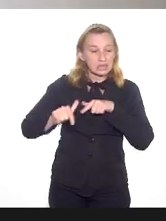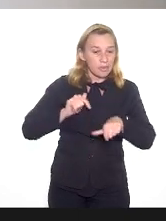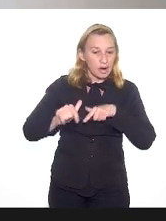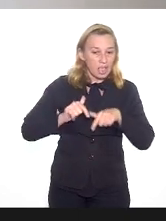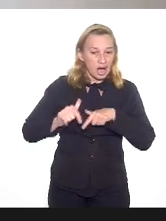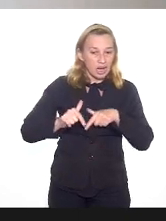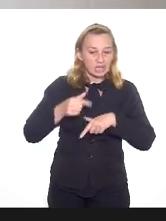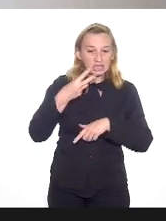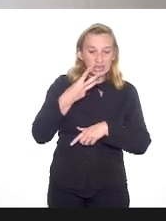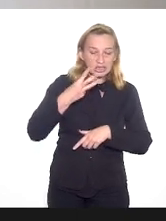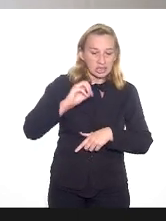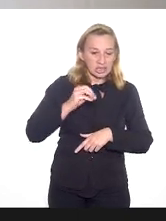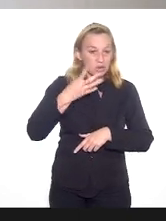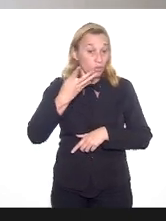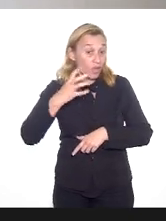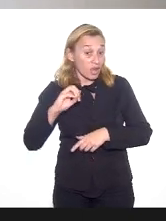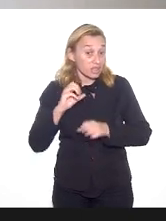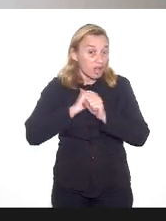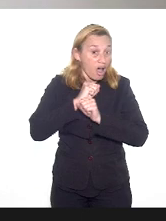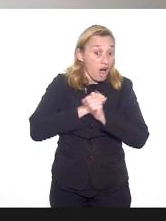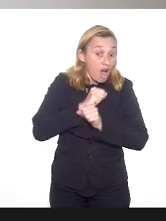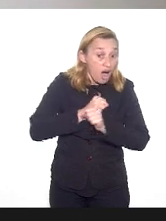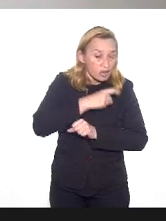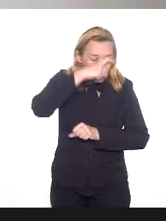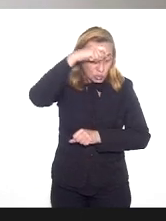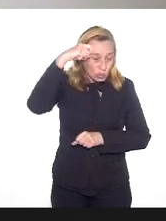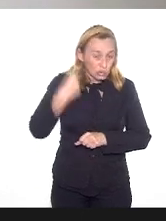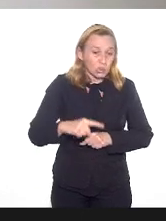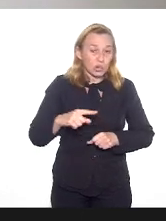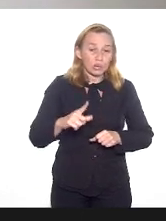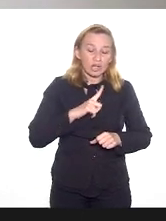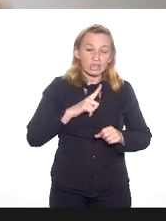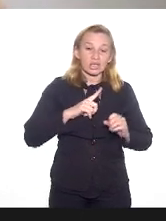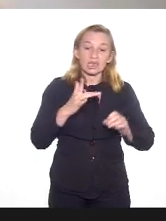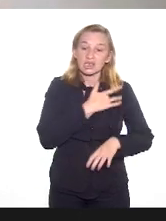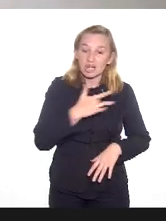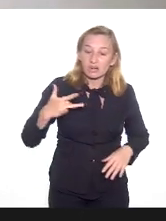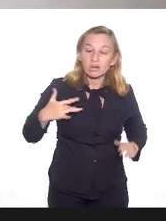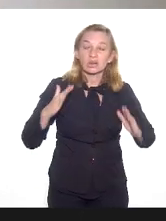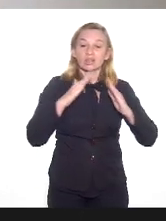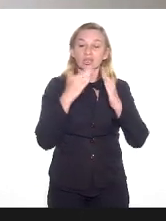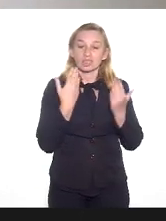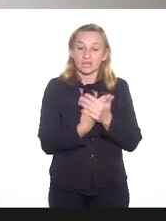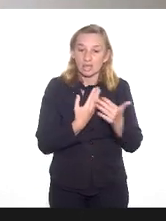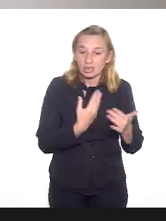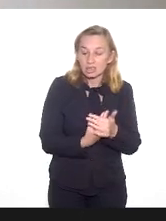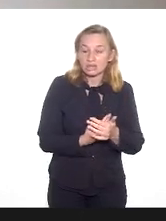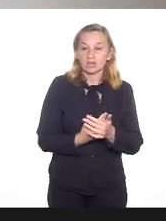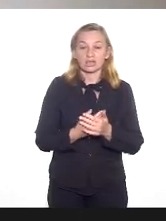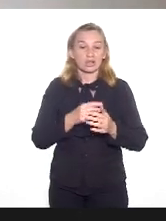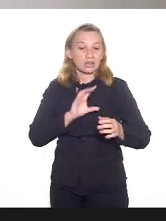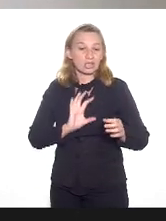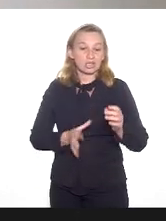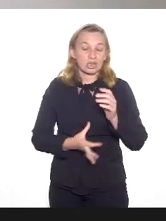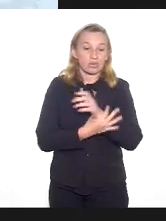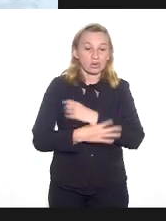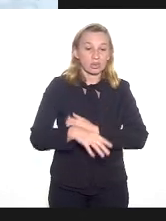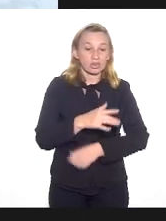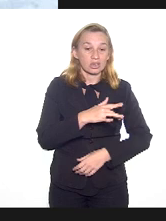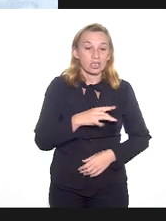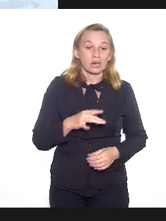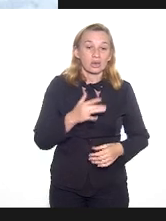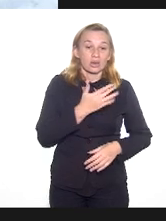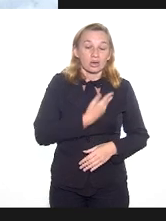durante 30, 40 anos para garantir educação, saúde, segurança pública, e que agora poderiam